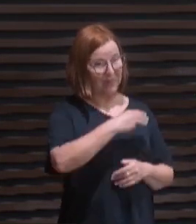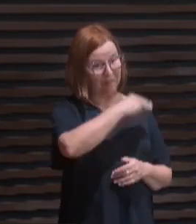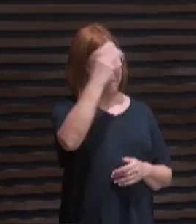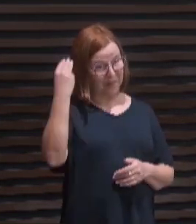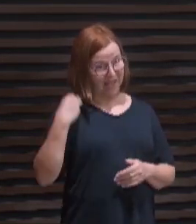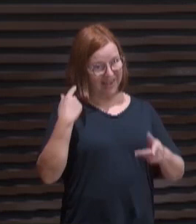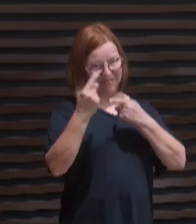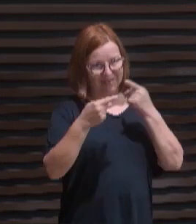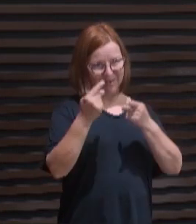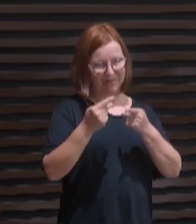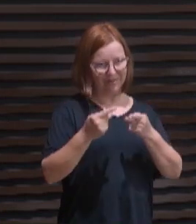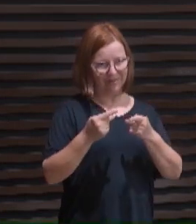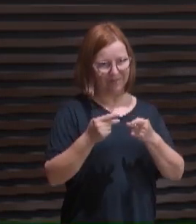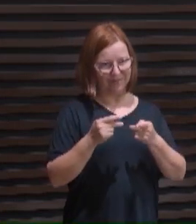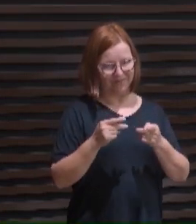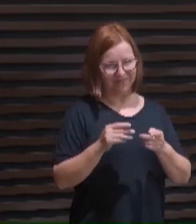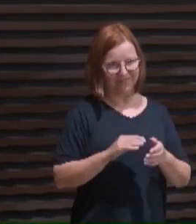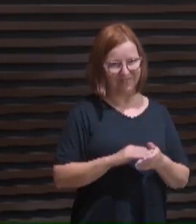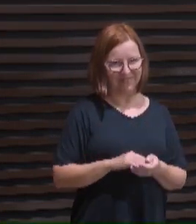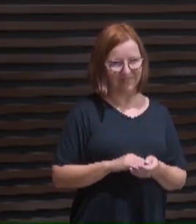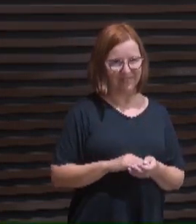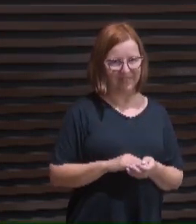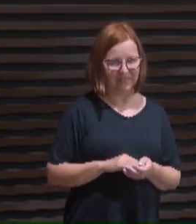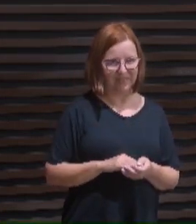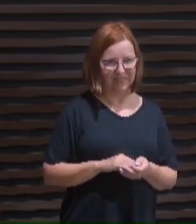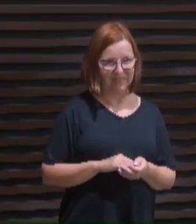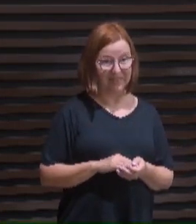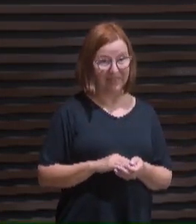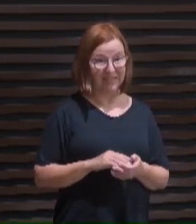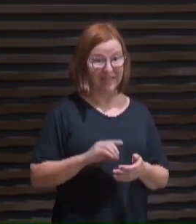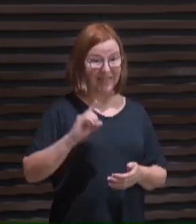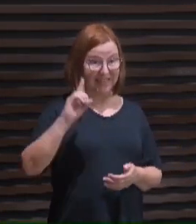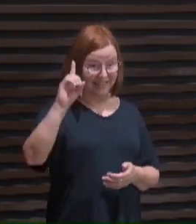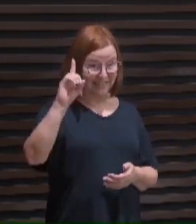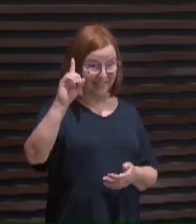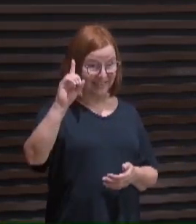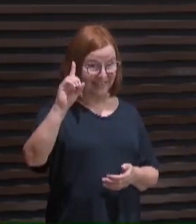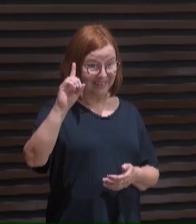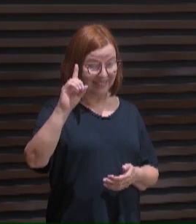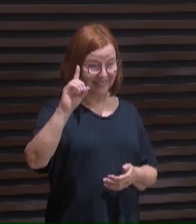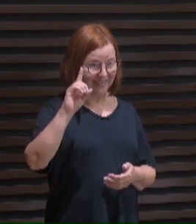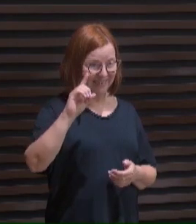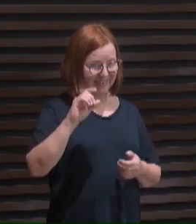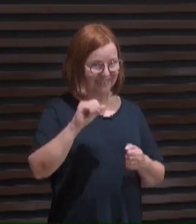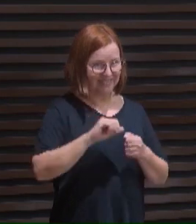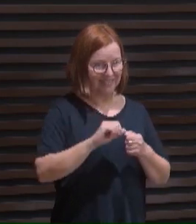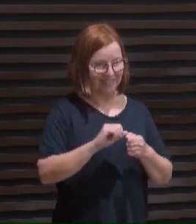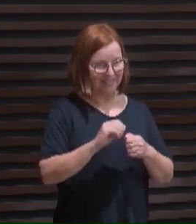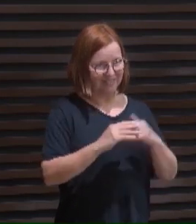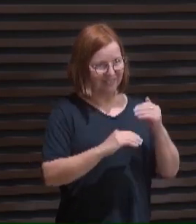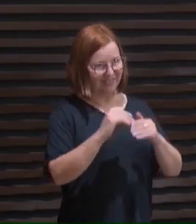assim: agiu com o seu braço valorosamente, dispersou